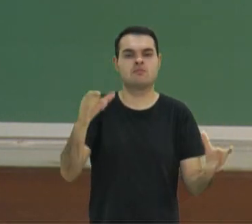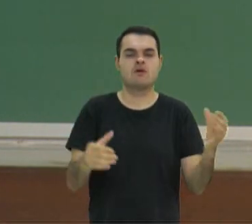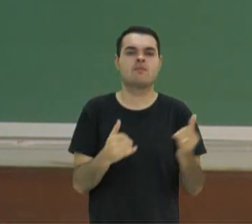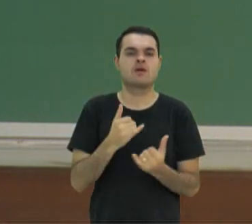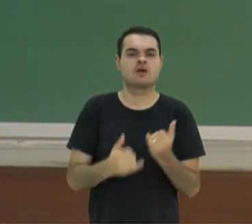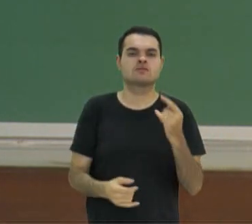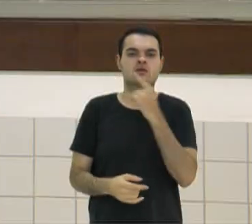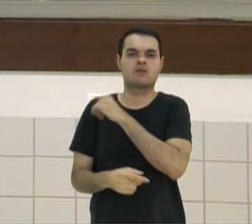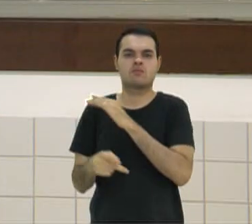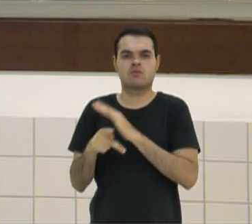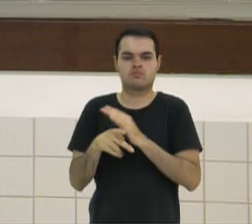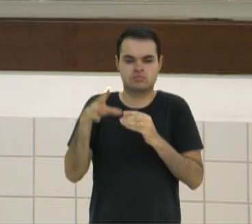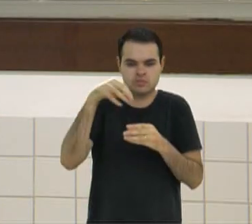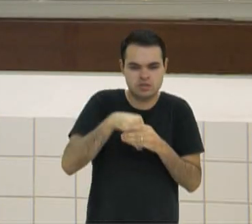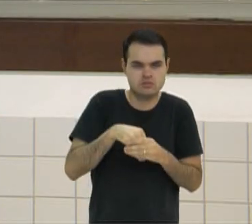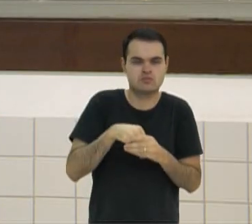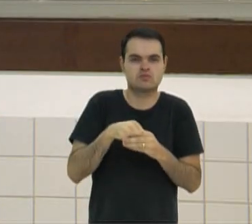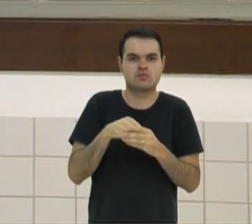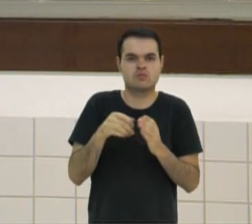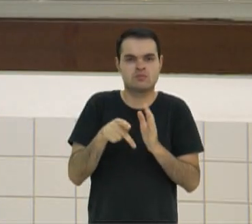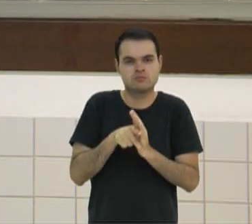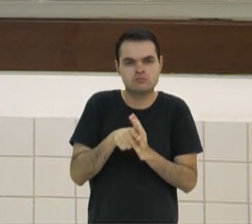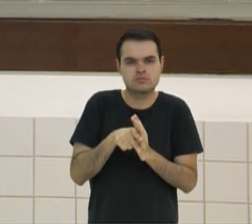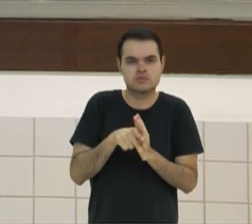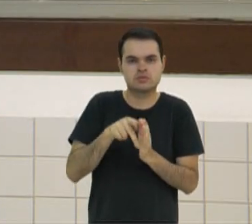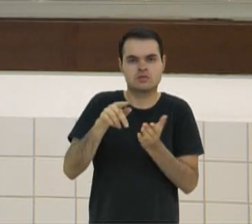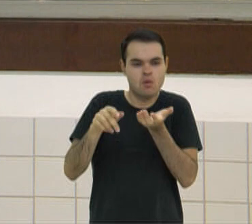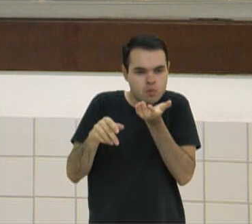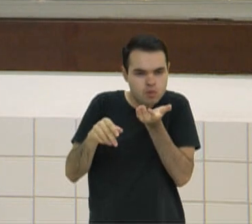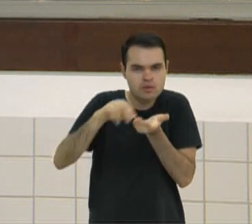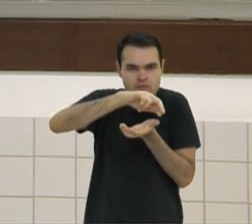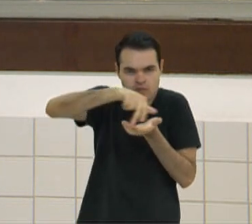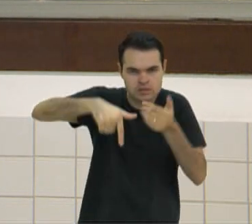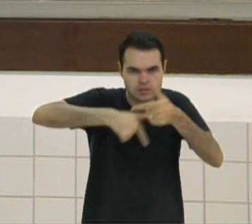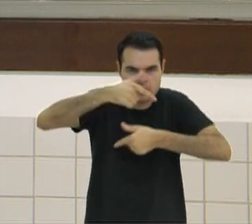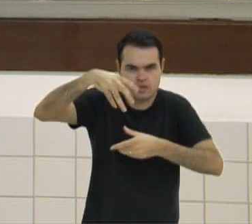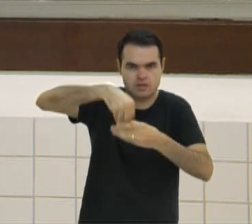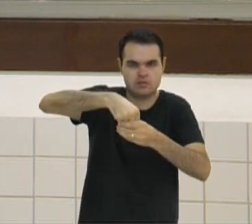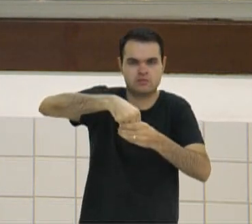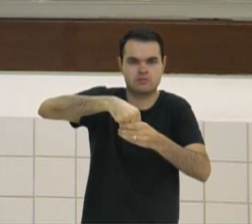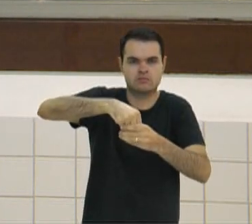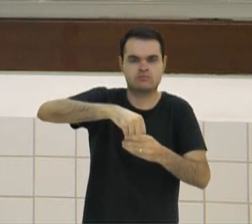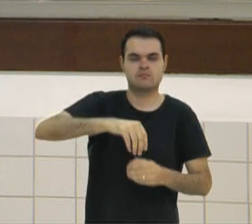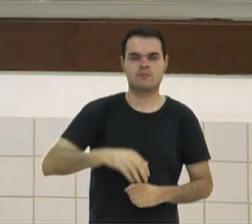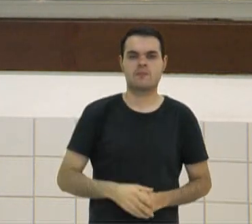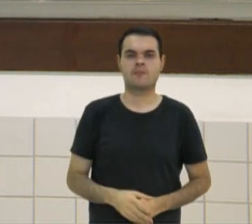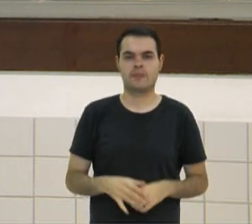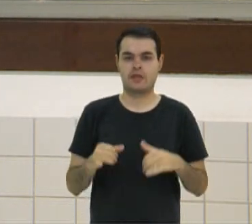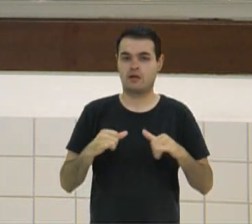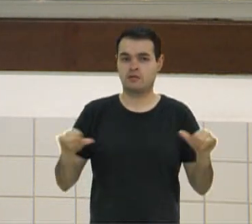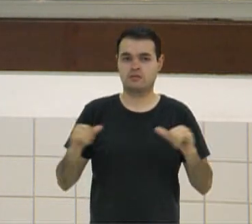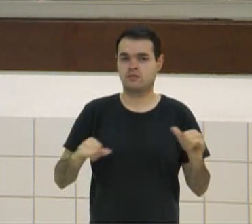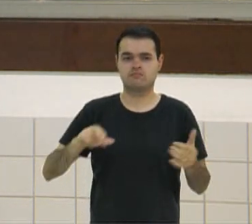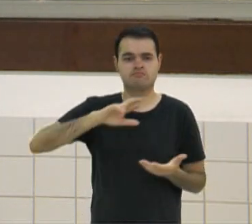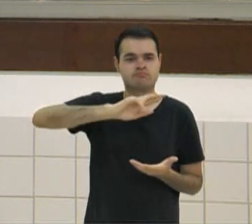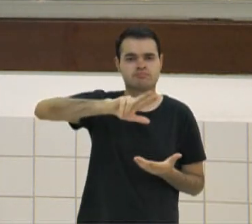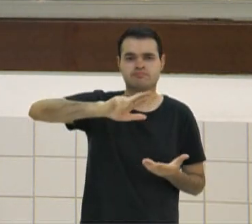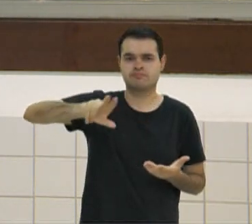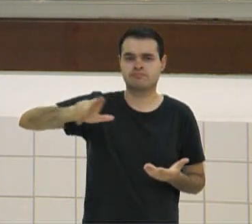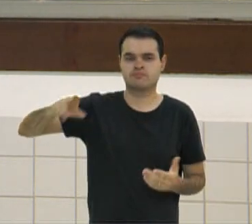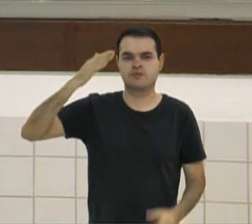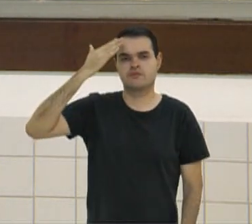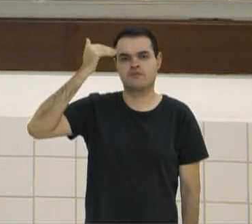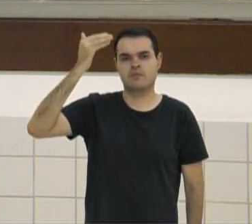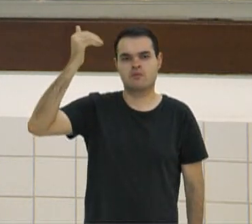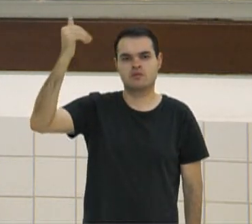um engenho, né, um engenho de grãos aqui. Então, né, a energia é utilizada, né, de várias formas, né, utilizando, no caso, a